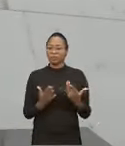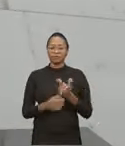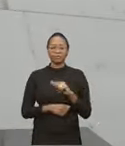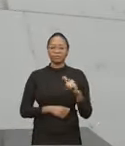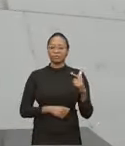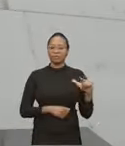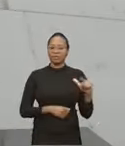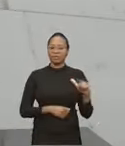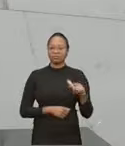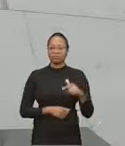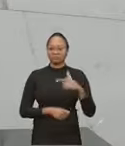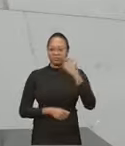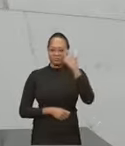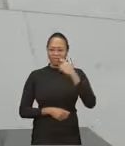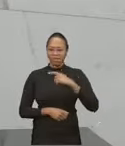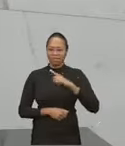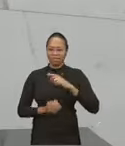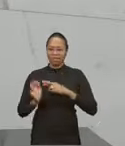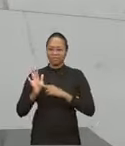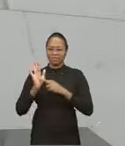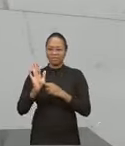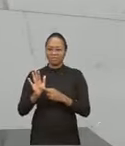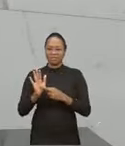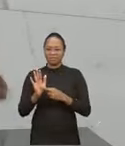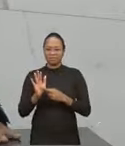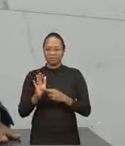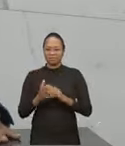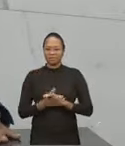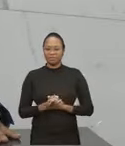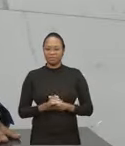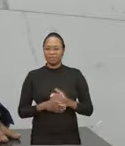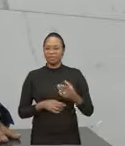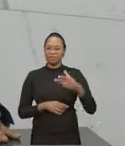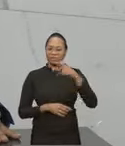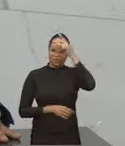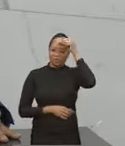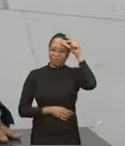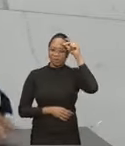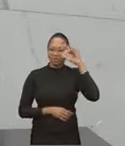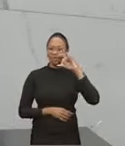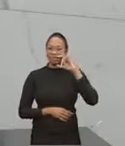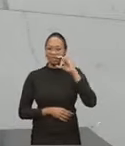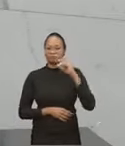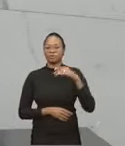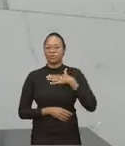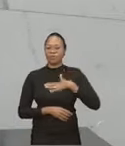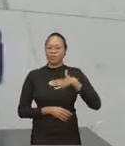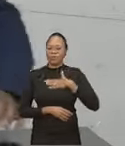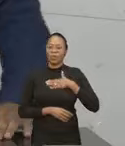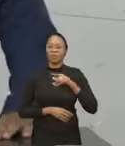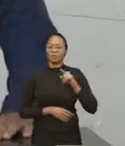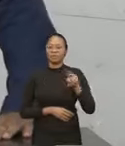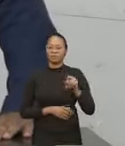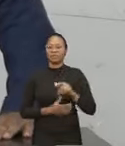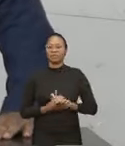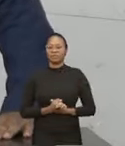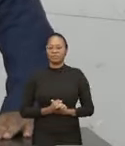tem representante, tem um prefeito, Alinaldo, que gosta de Areias, que faz com que as coisas venham